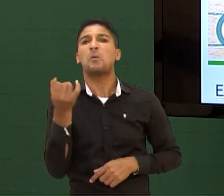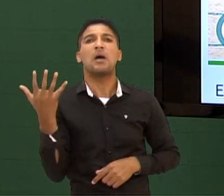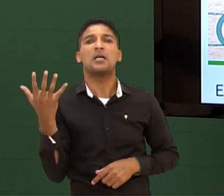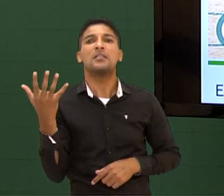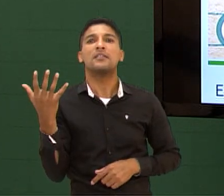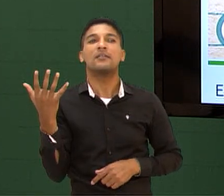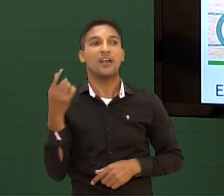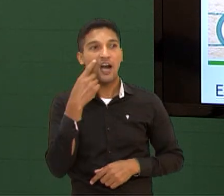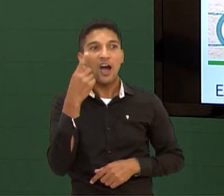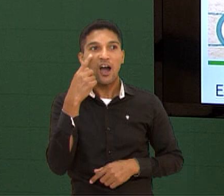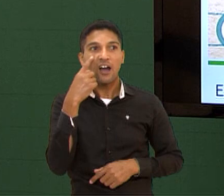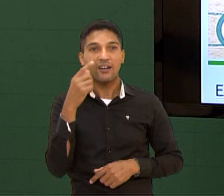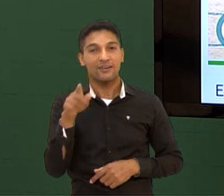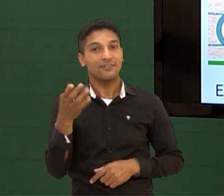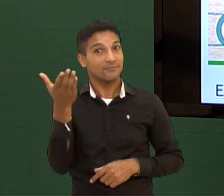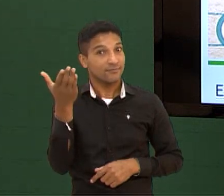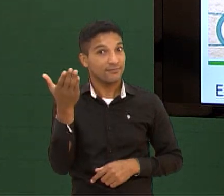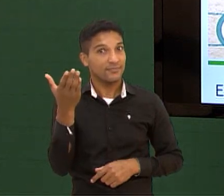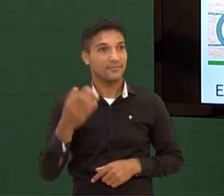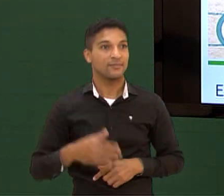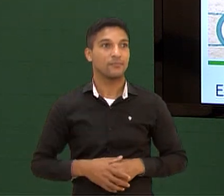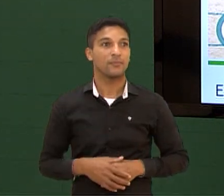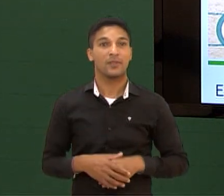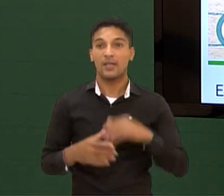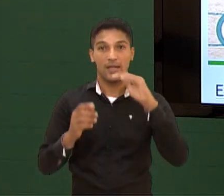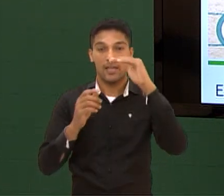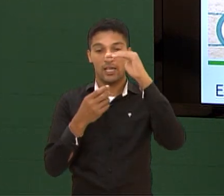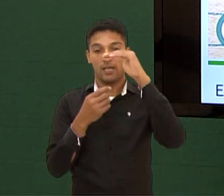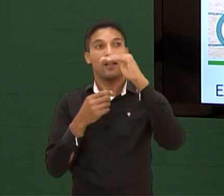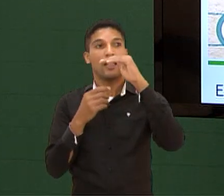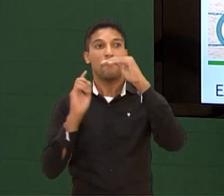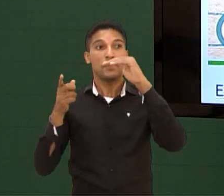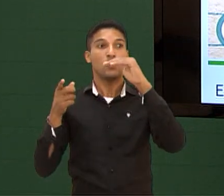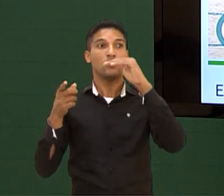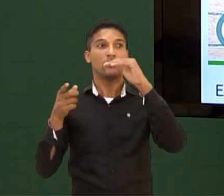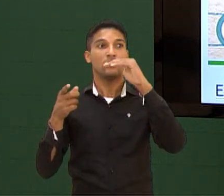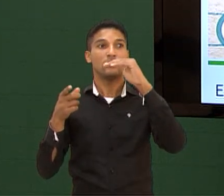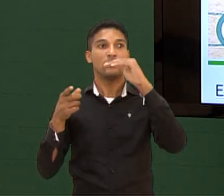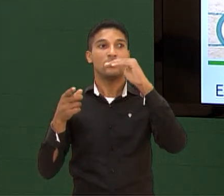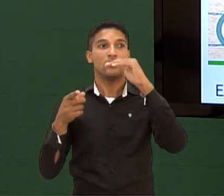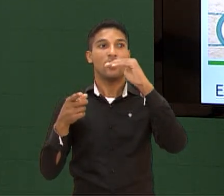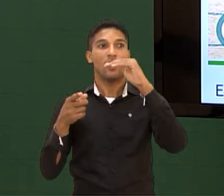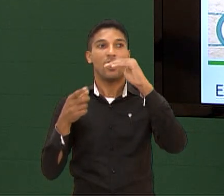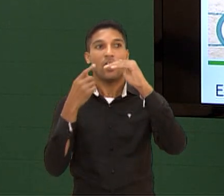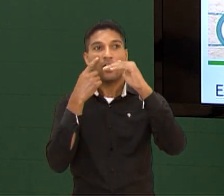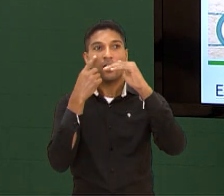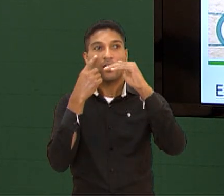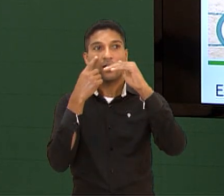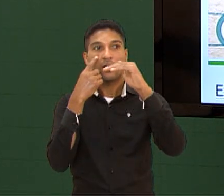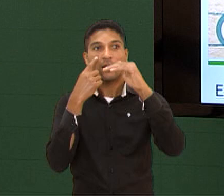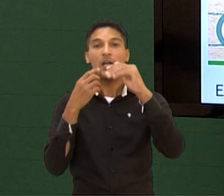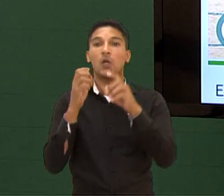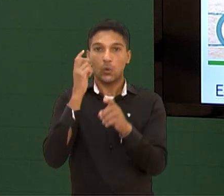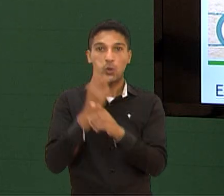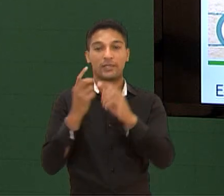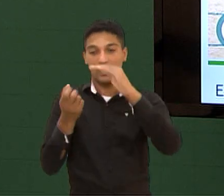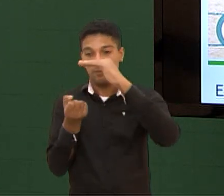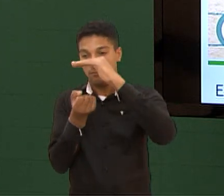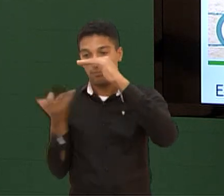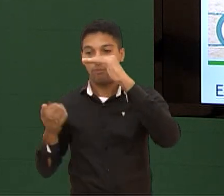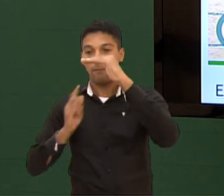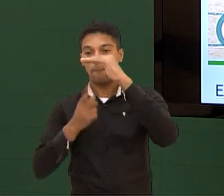vezes 0, 5 vezes 2, 10. É 1.000. Então, o que aconteceu aqui? Achei o meu denominador,